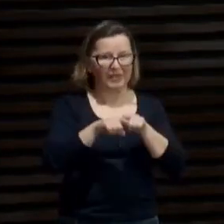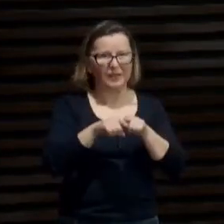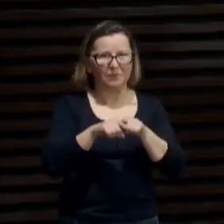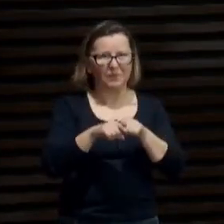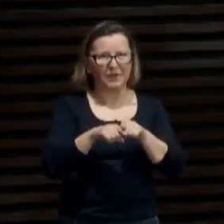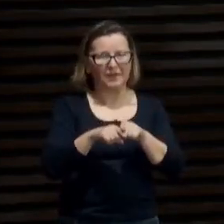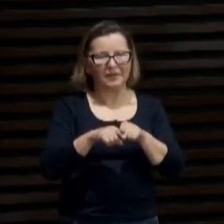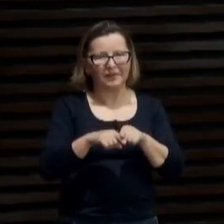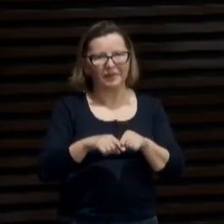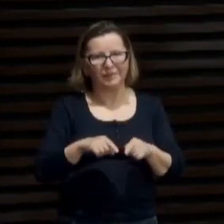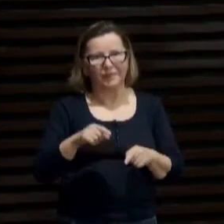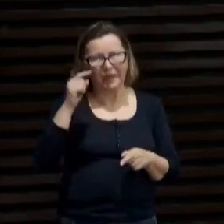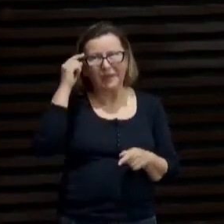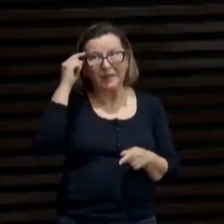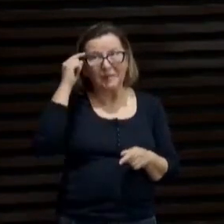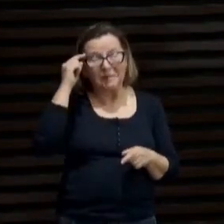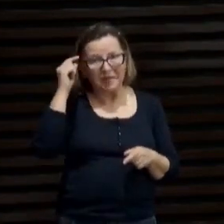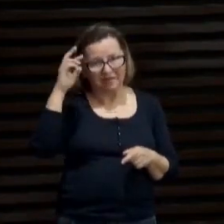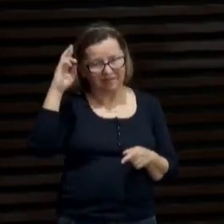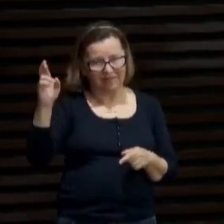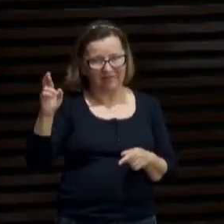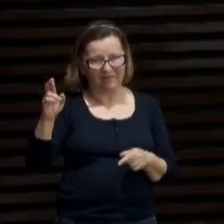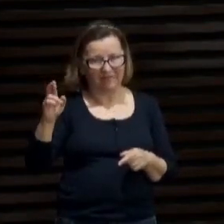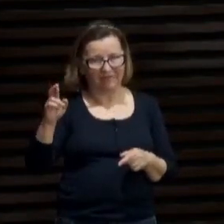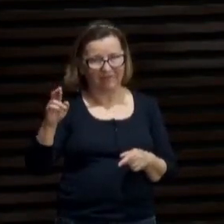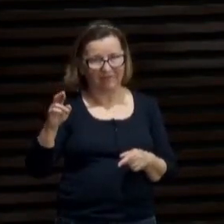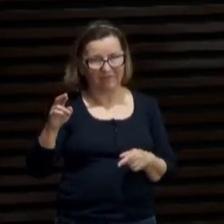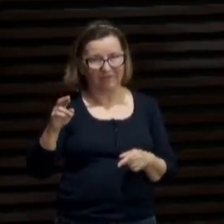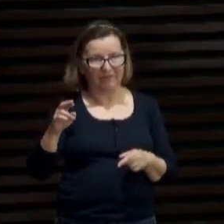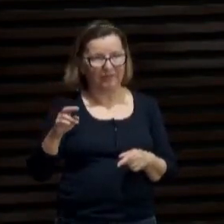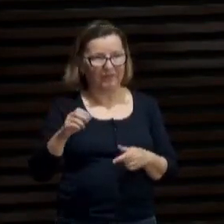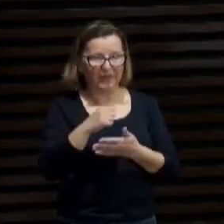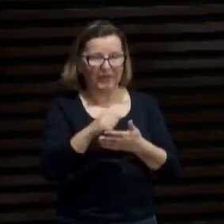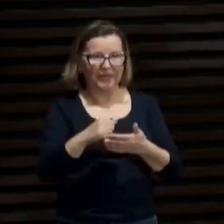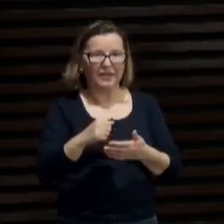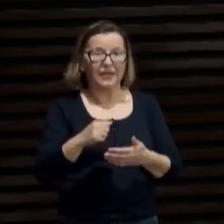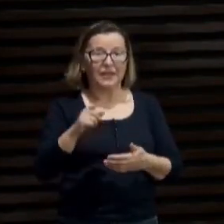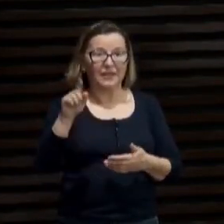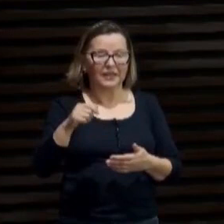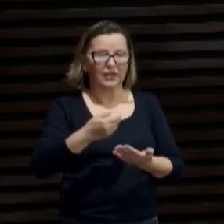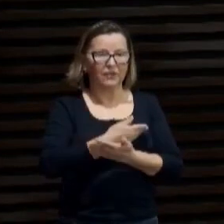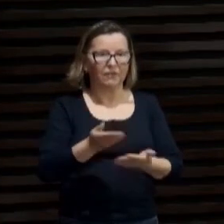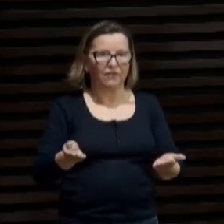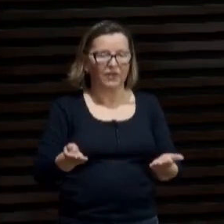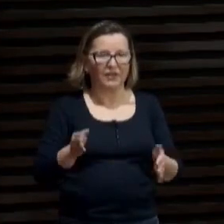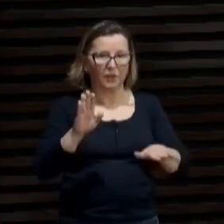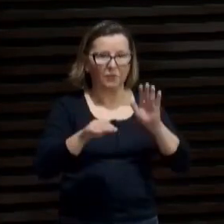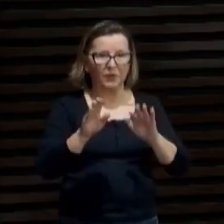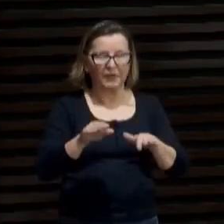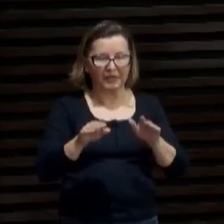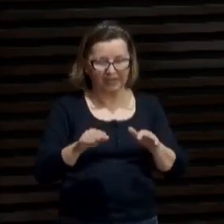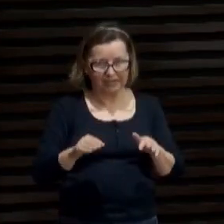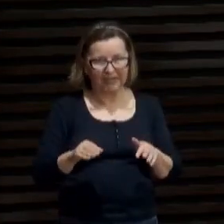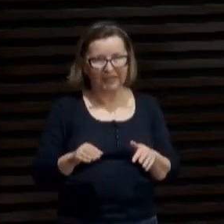seguida ele diz: seja a vossa moderação conhecida de todos os homens. Moderação, amado, é você abrir mão dos